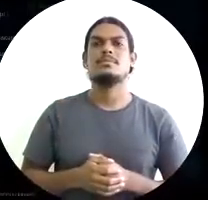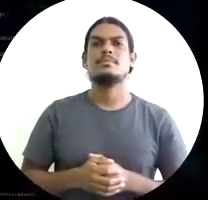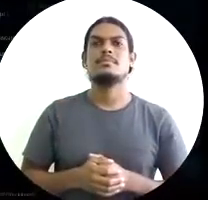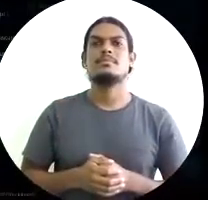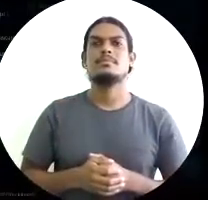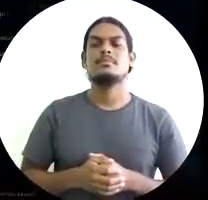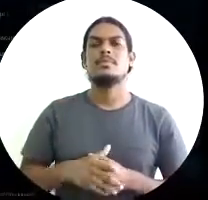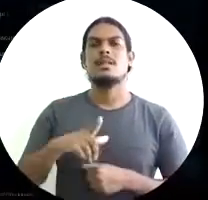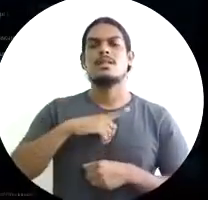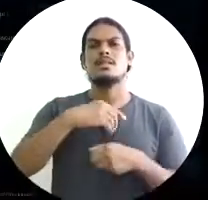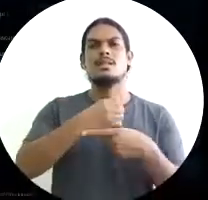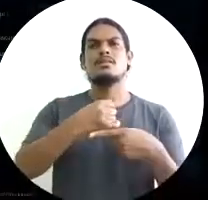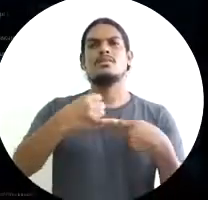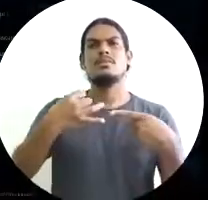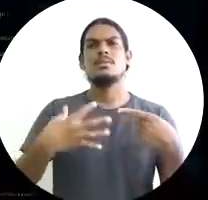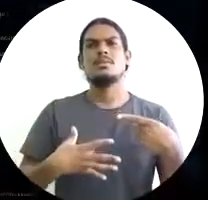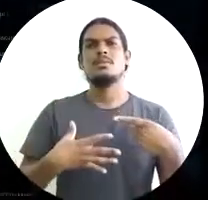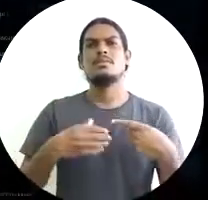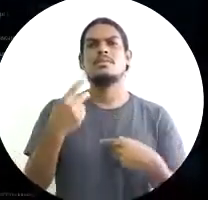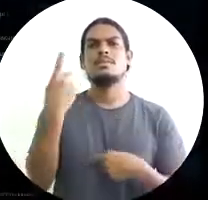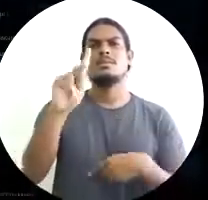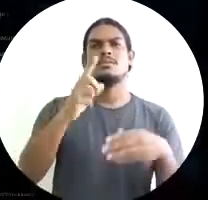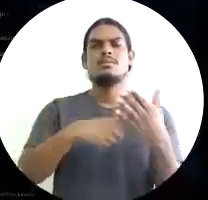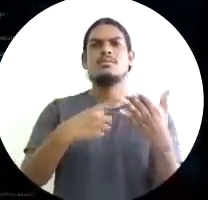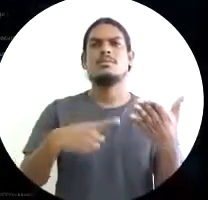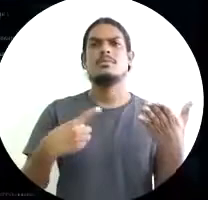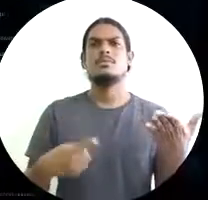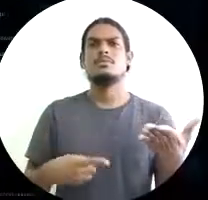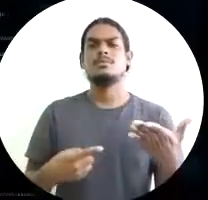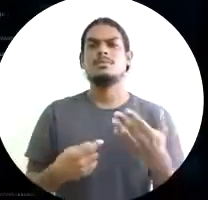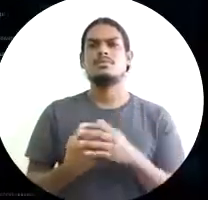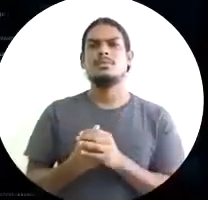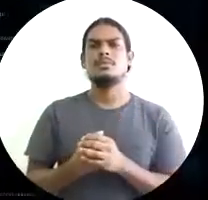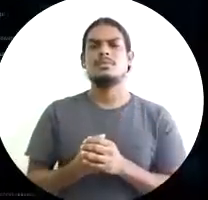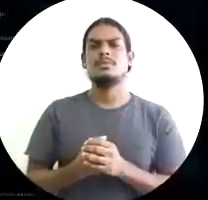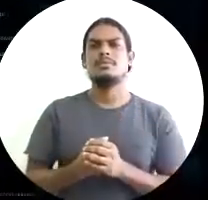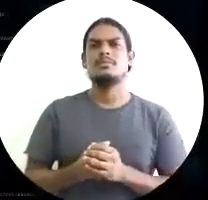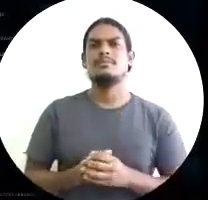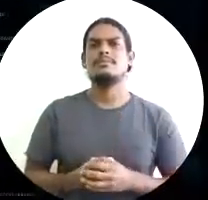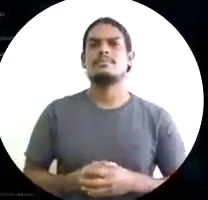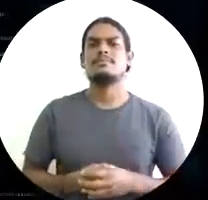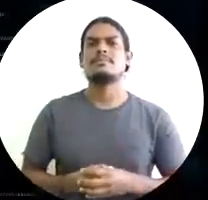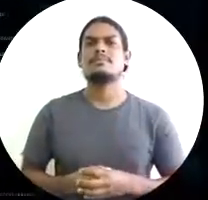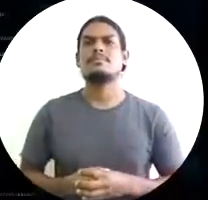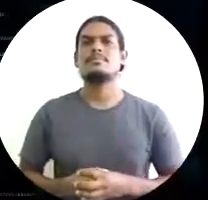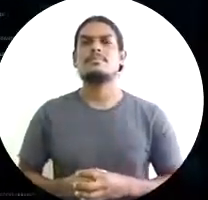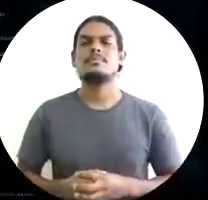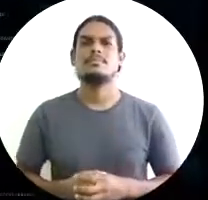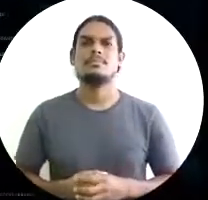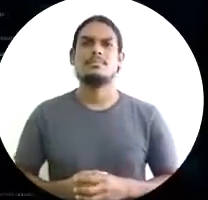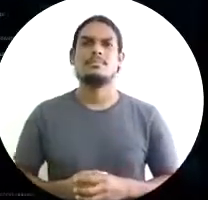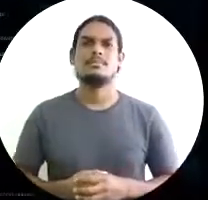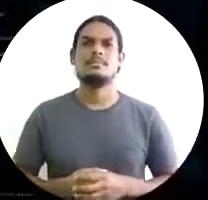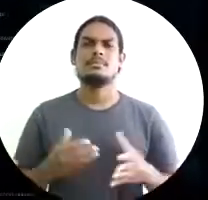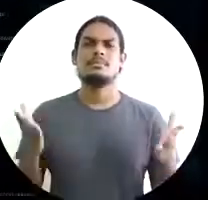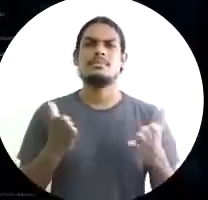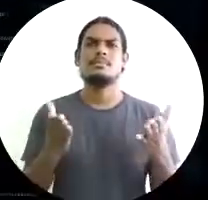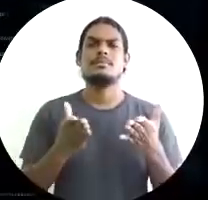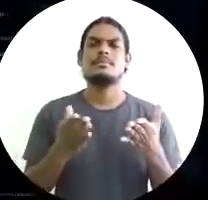link para elas encontra-se no seu caderno de estudo. Então, dê uma olhadinha lá, que é muito importante. Agora a gente vai ver